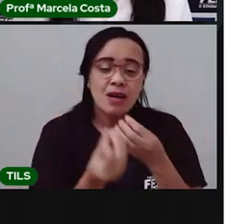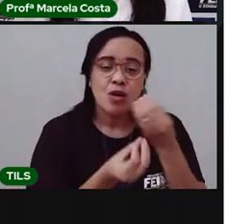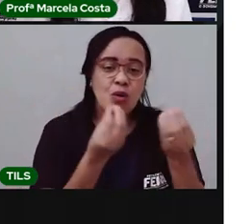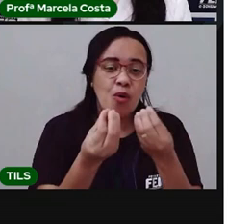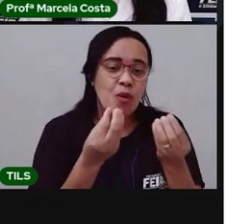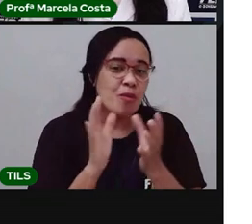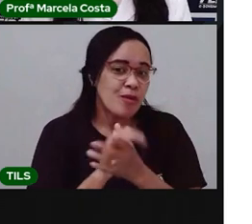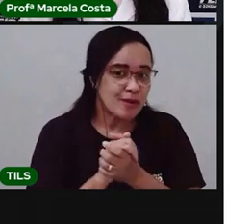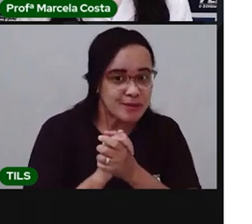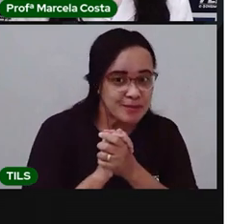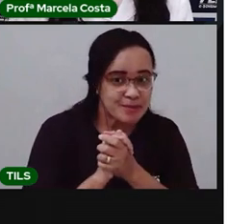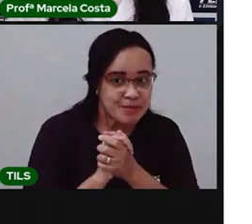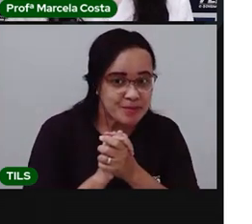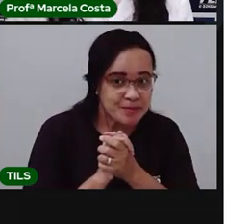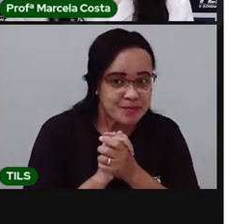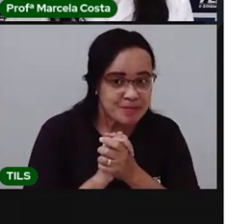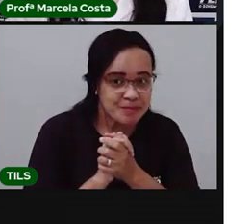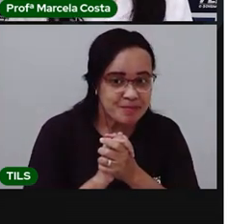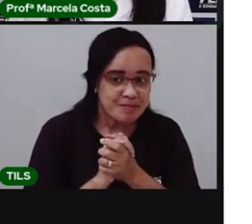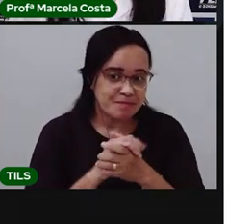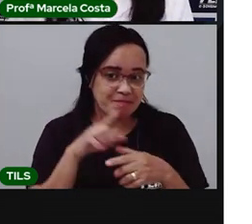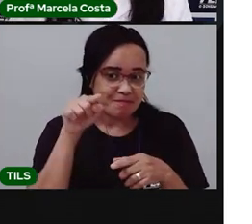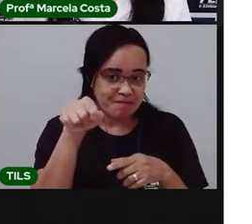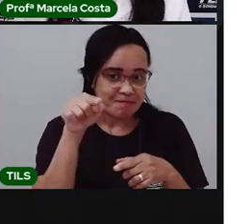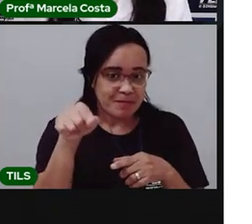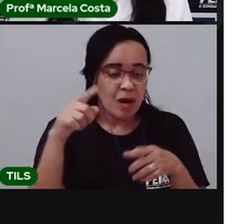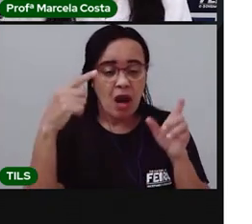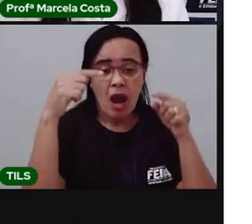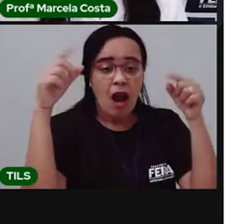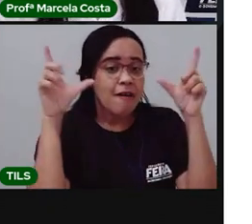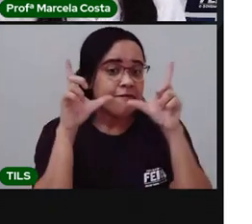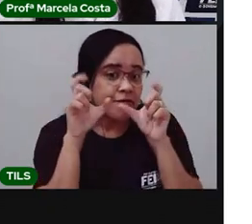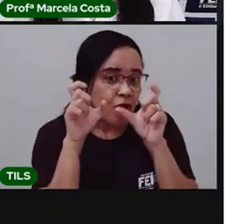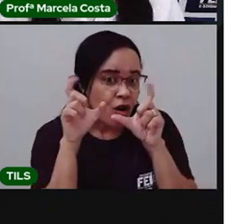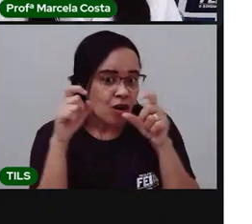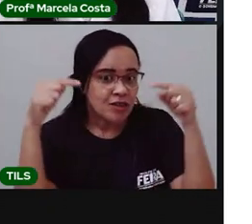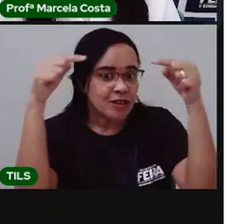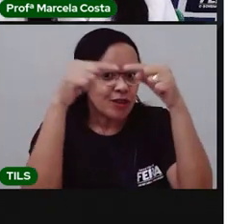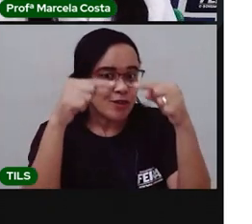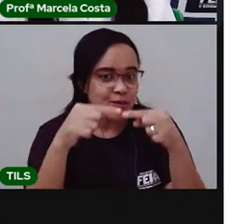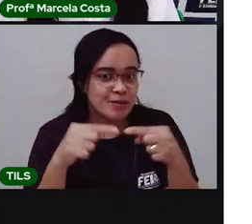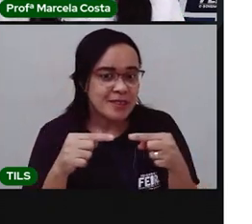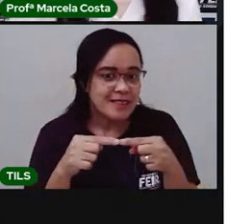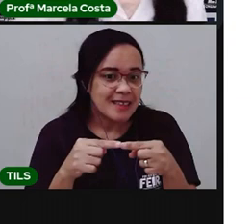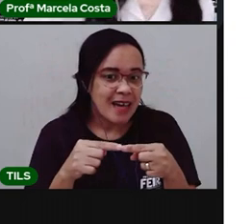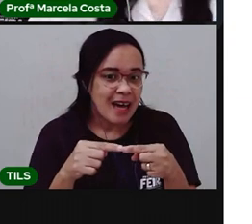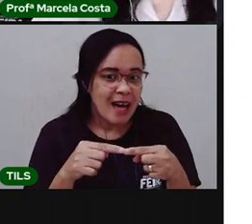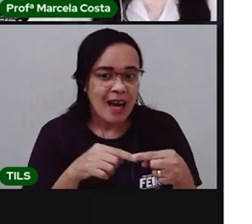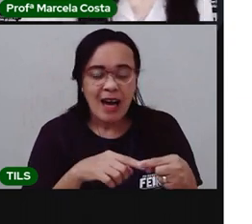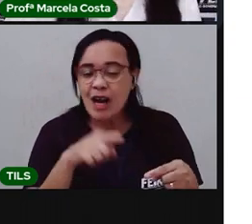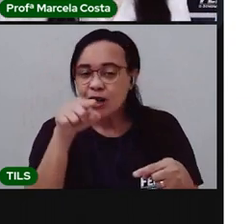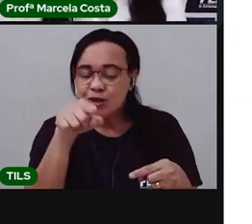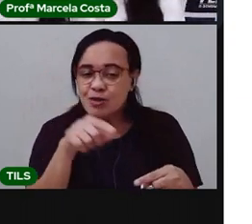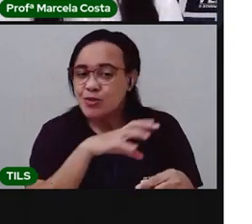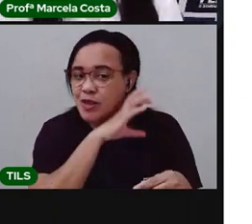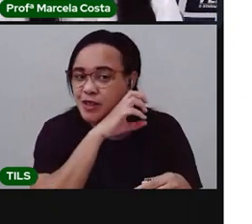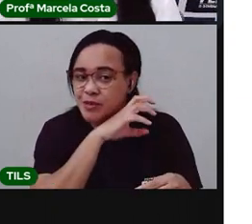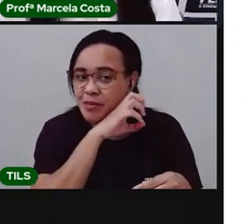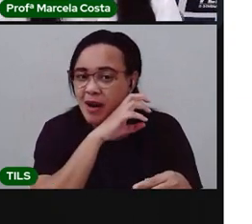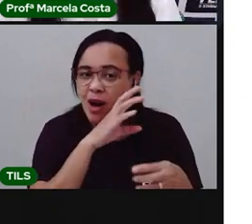Alegria. Descobre qual é a foto certa. Olha essa imagem aqui. Eu quero saber quem está demonstrando